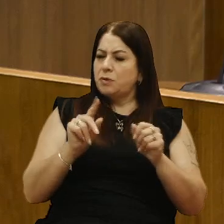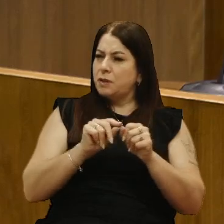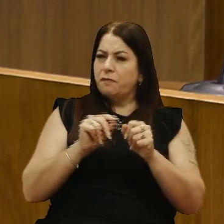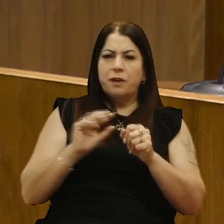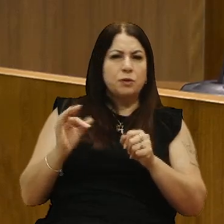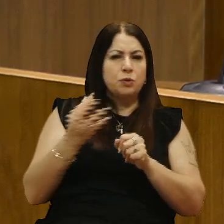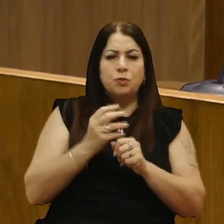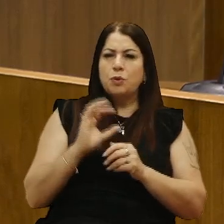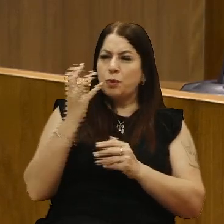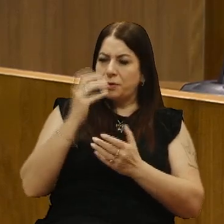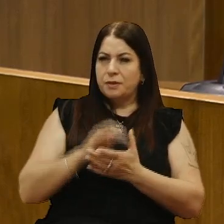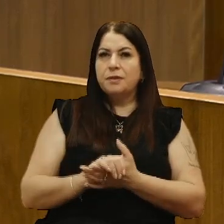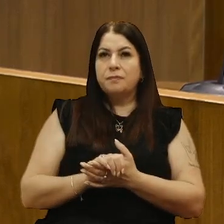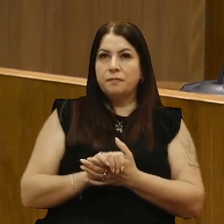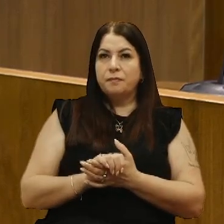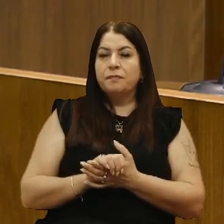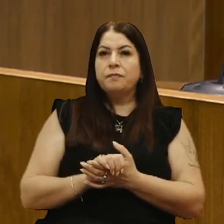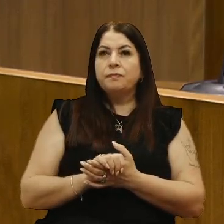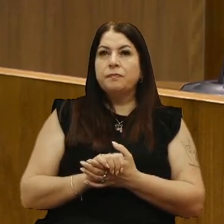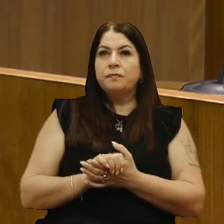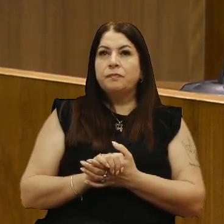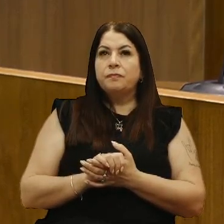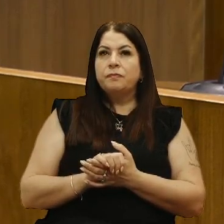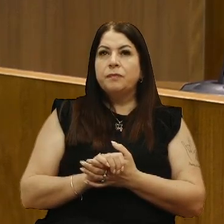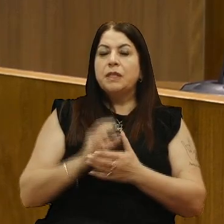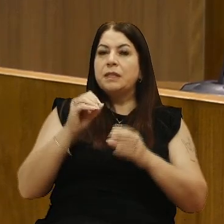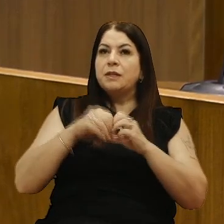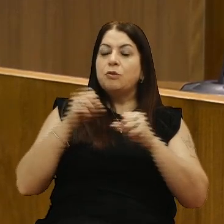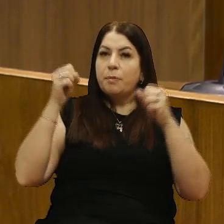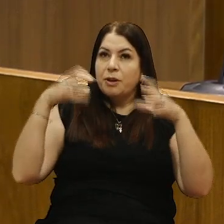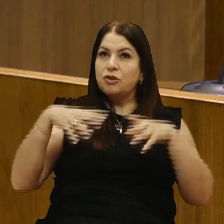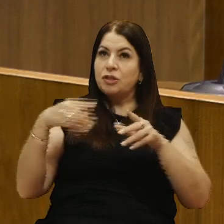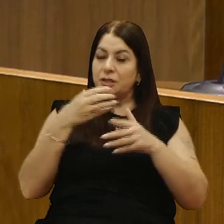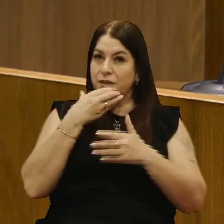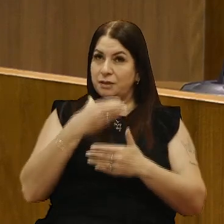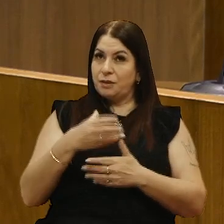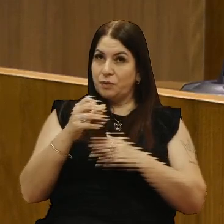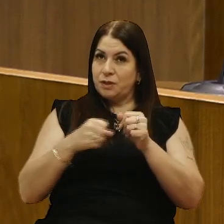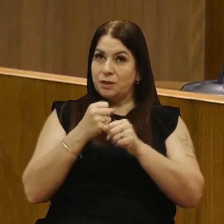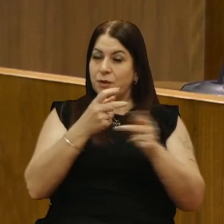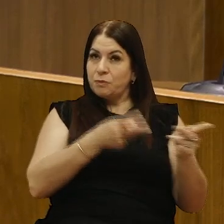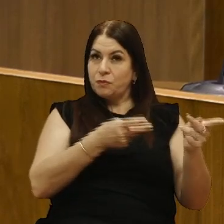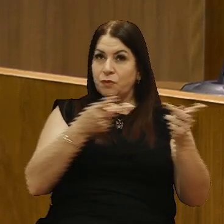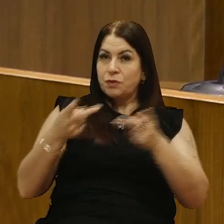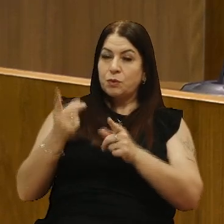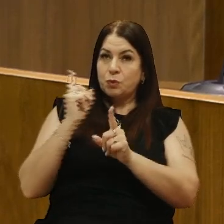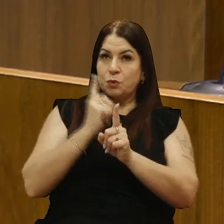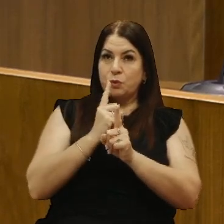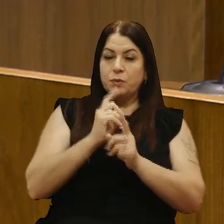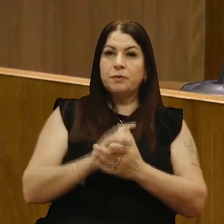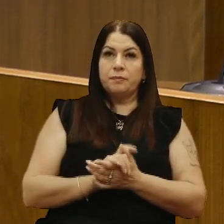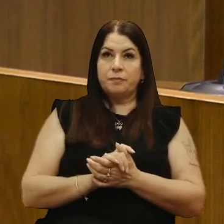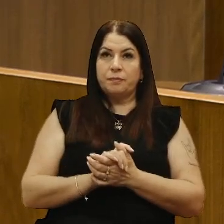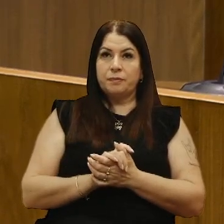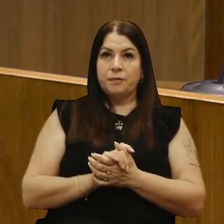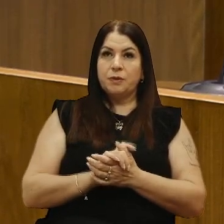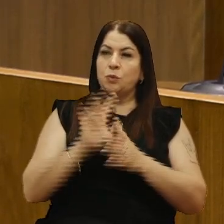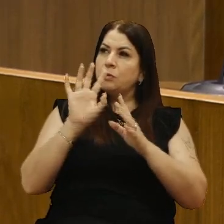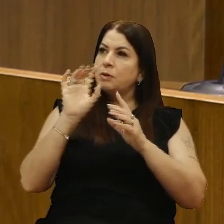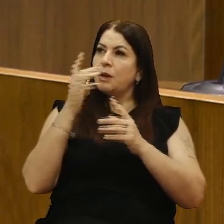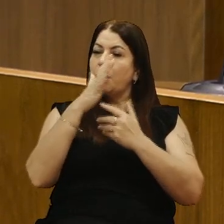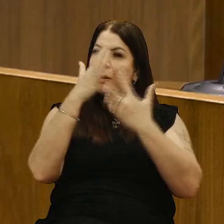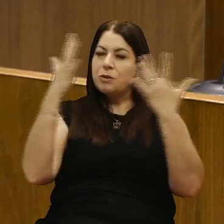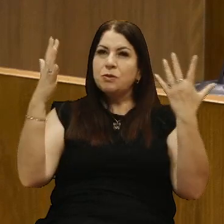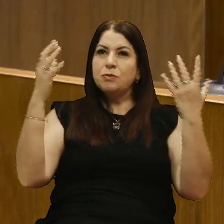tudo acontecer. Dentro da magia de Natal deste ano, os visitantes encontrarão um cenário